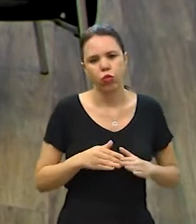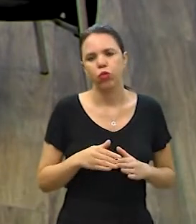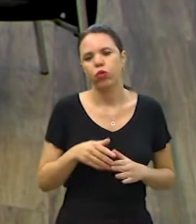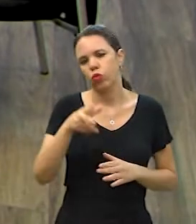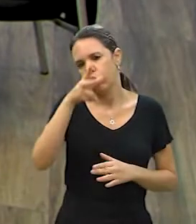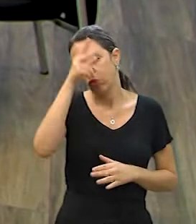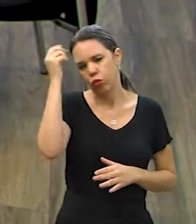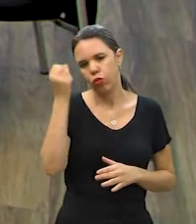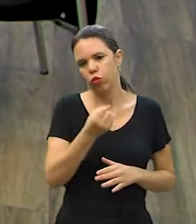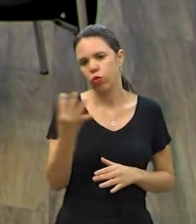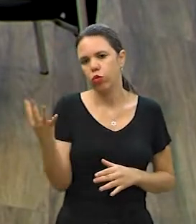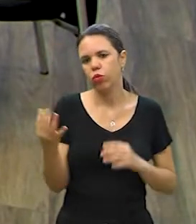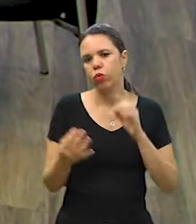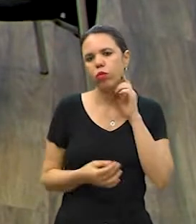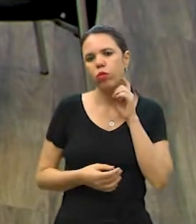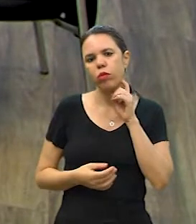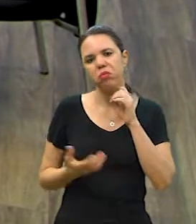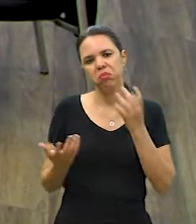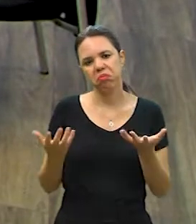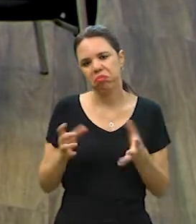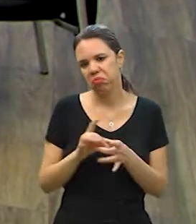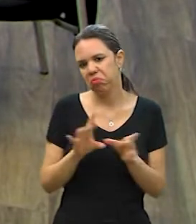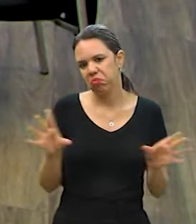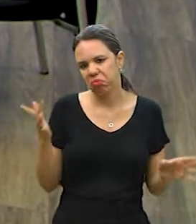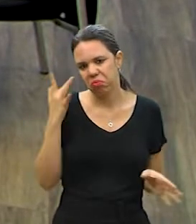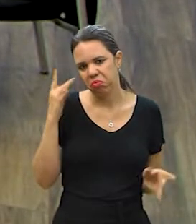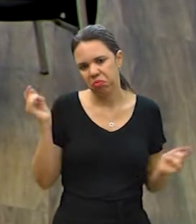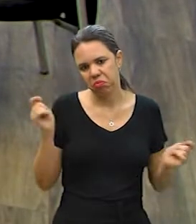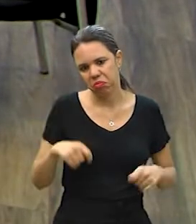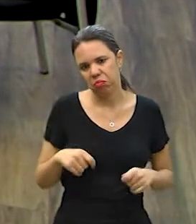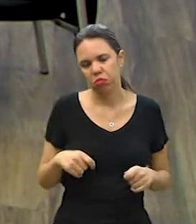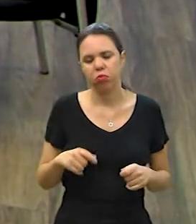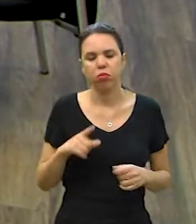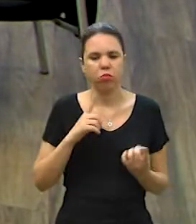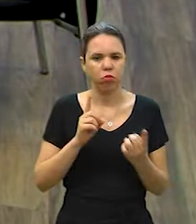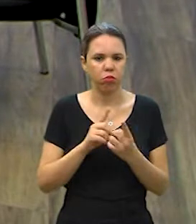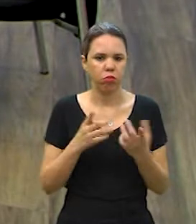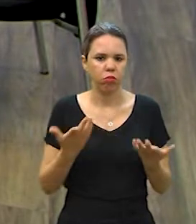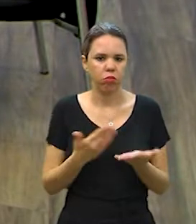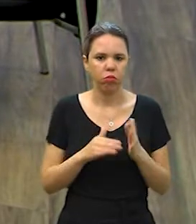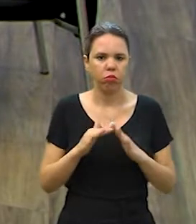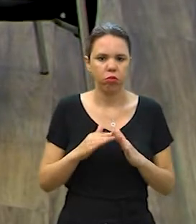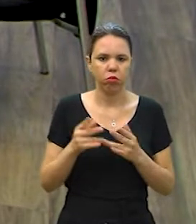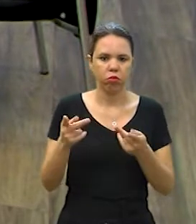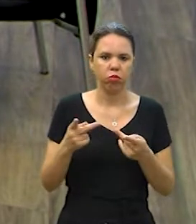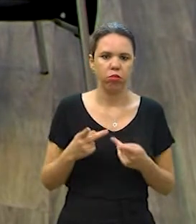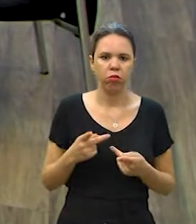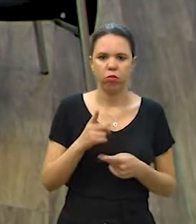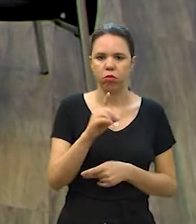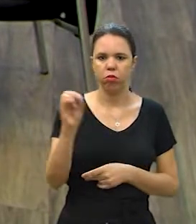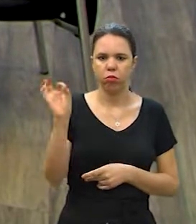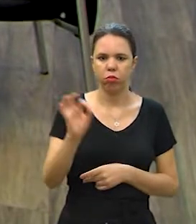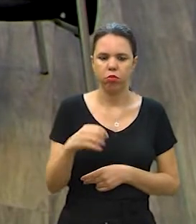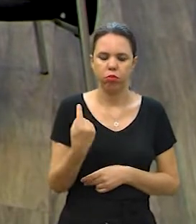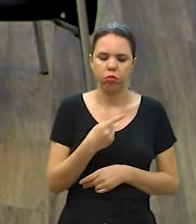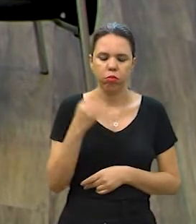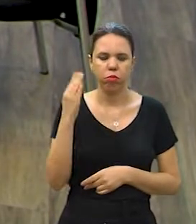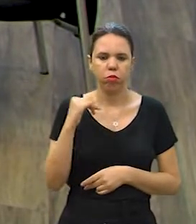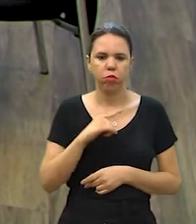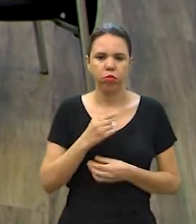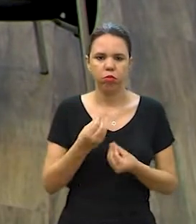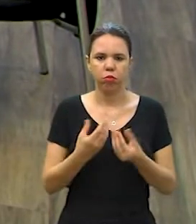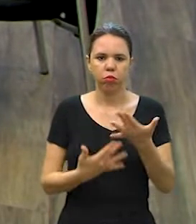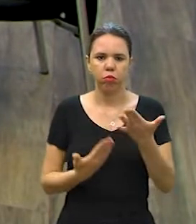cada escola coloca a quantidade que acha que dá para atender. Tem escola que está chamando 100%, e a gente sabe que tem